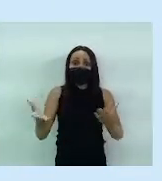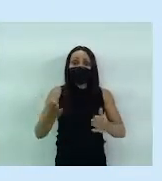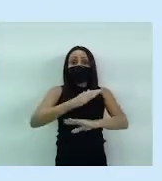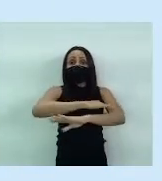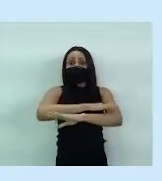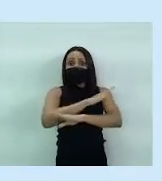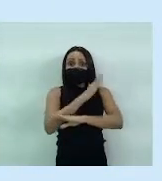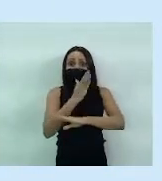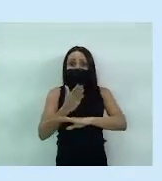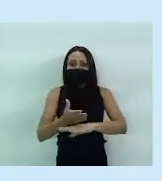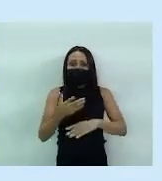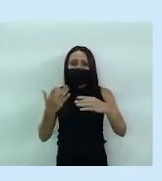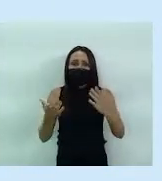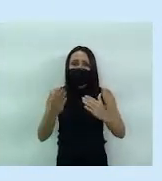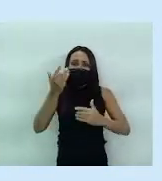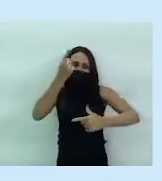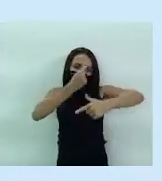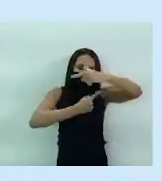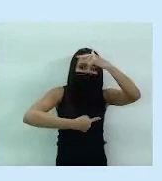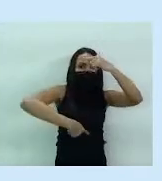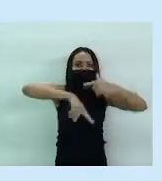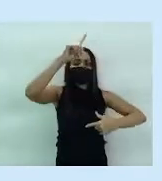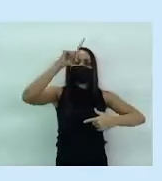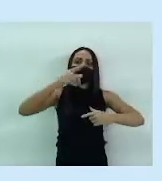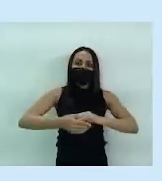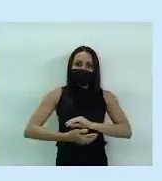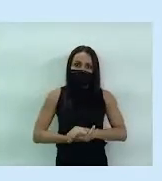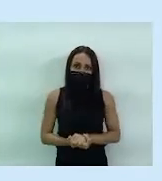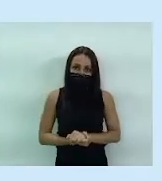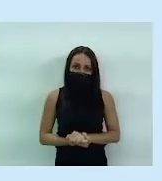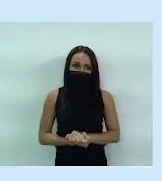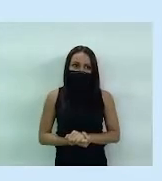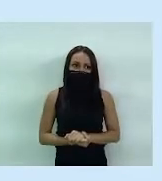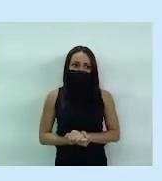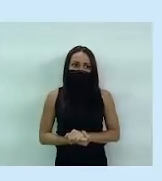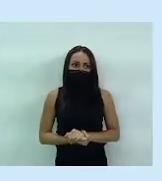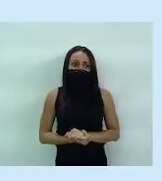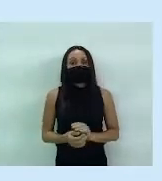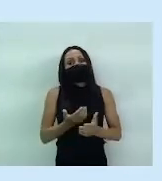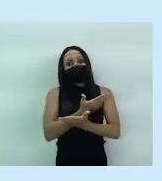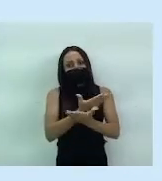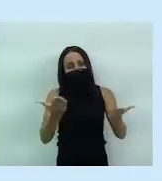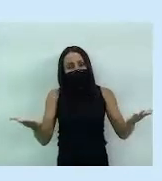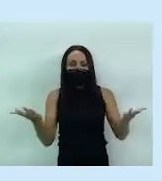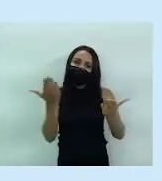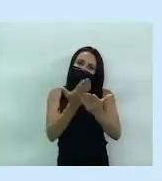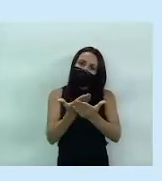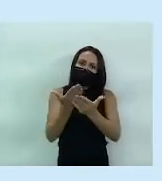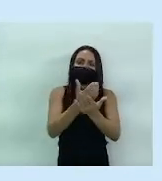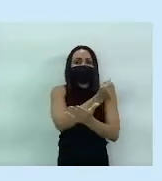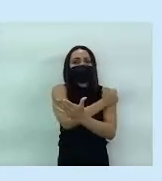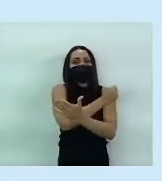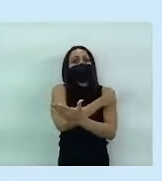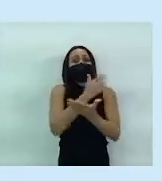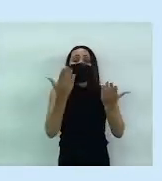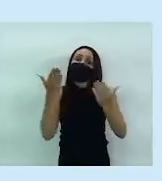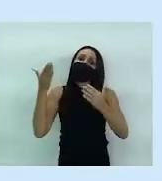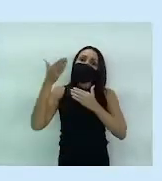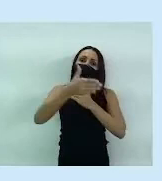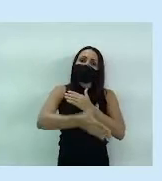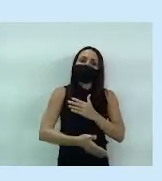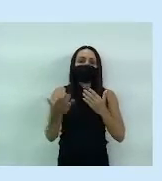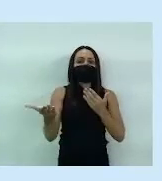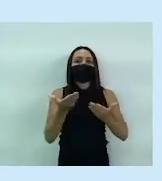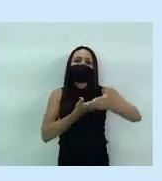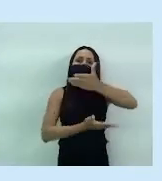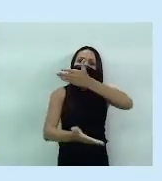ela vai abarcar essas dimensões. Então é isso, estudante. Eu conto com a participação e